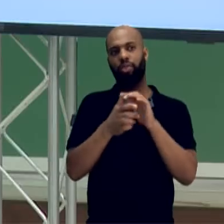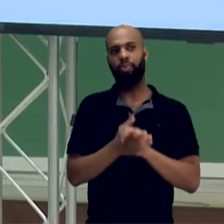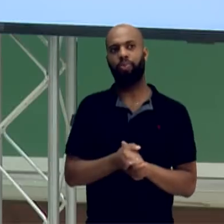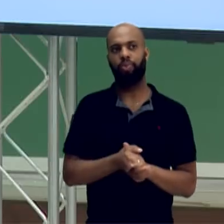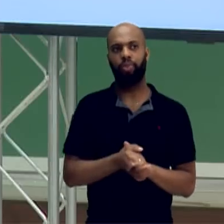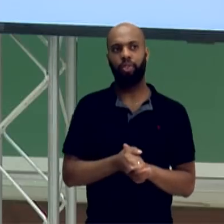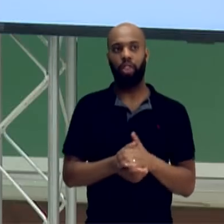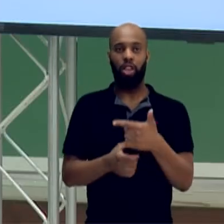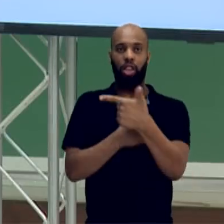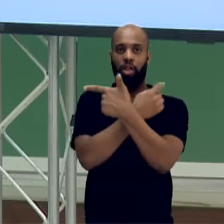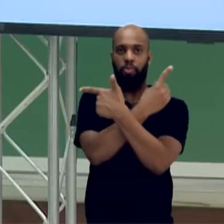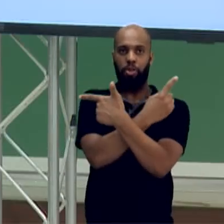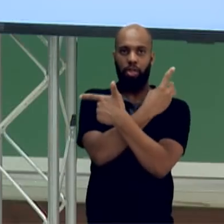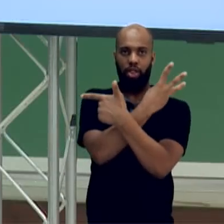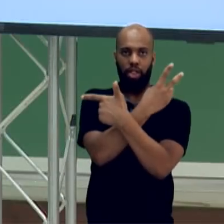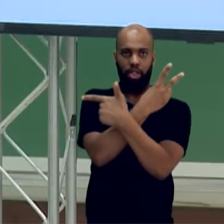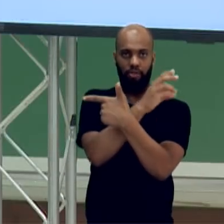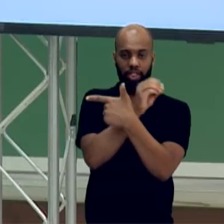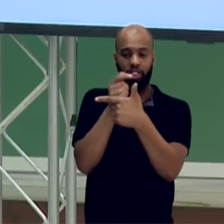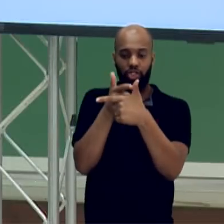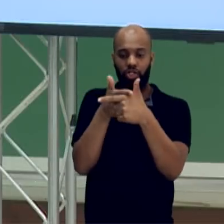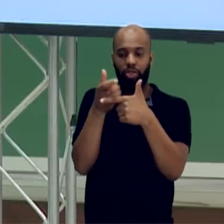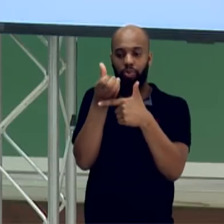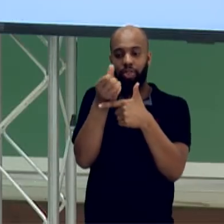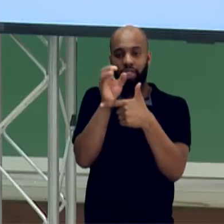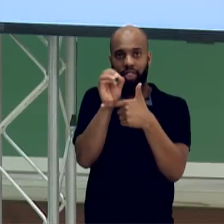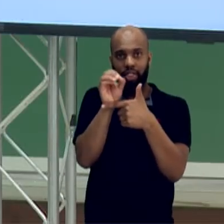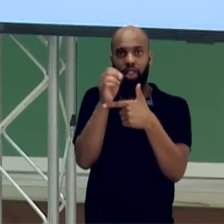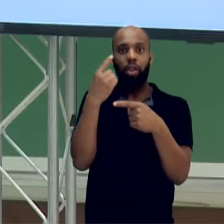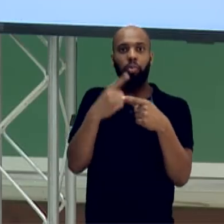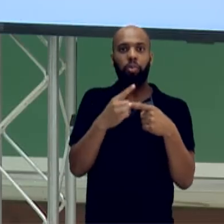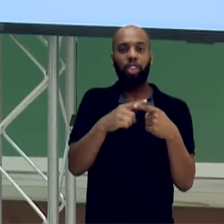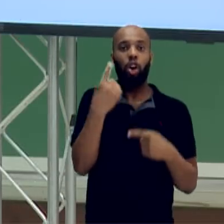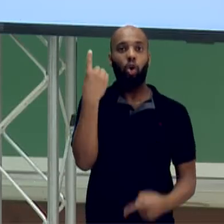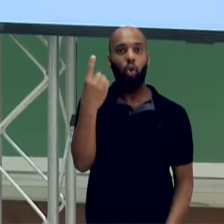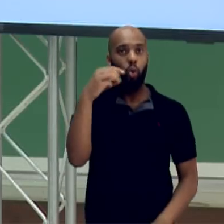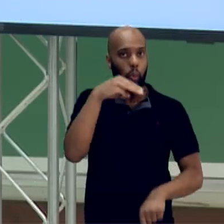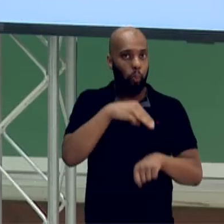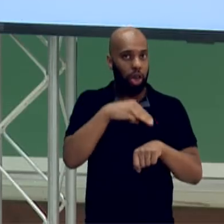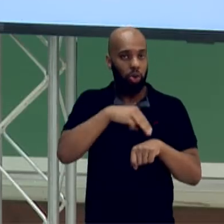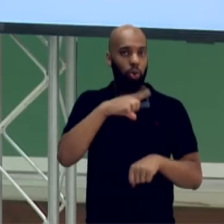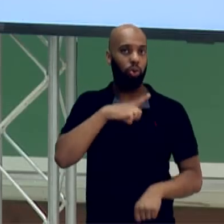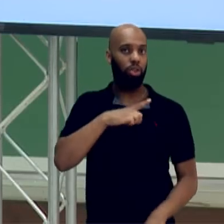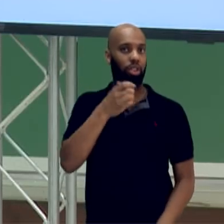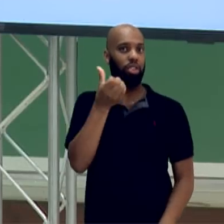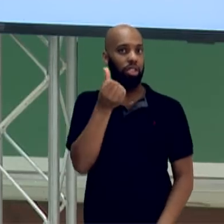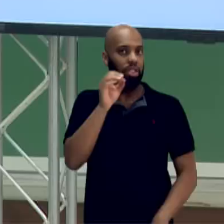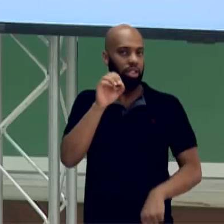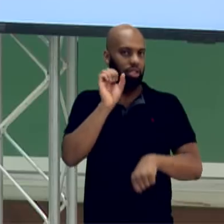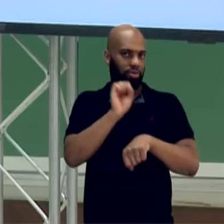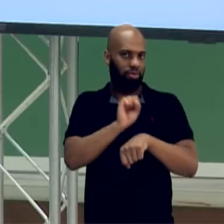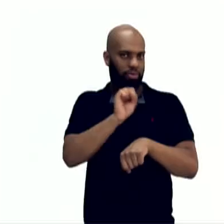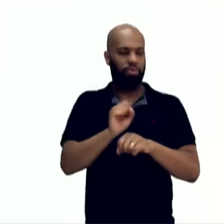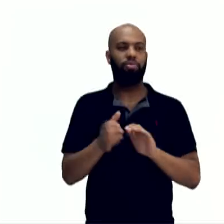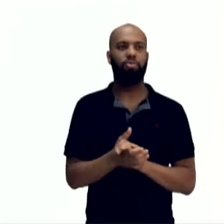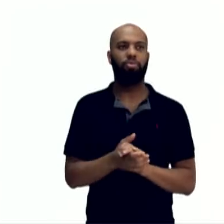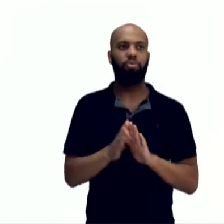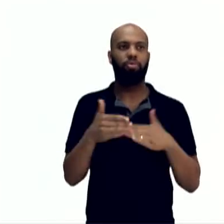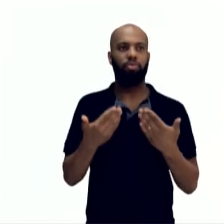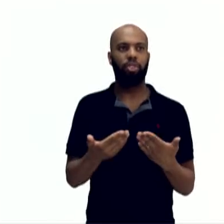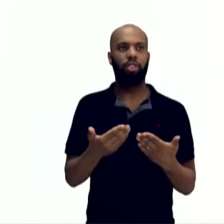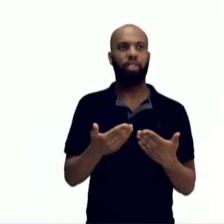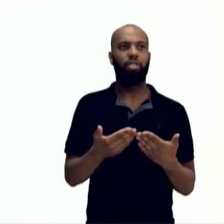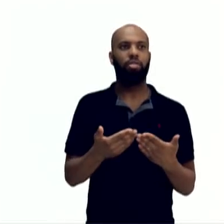de 1.320 por 60. Lembrando que cada minuto são 60 segundos. Então aqui, essa